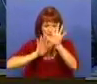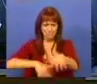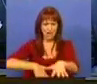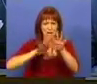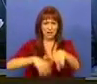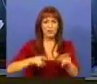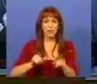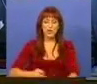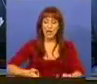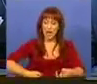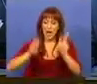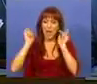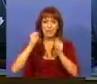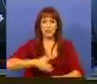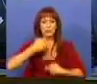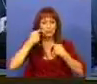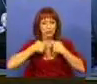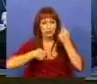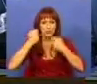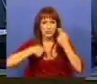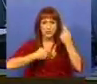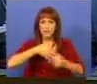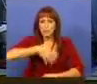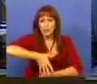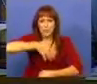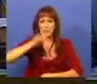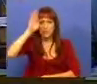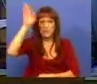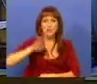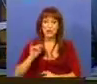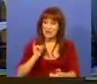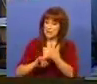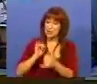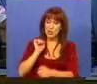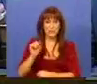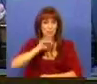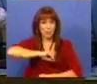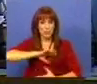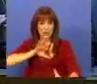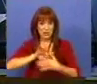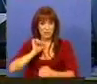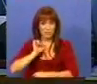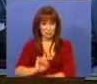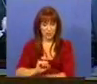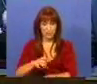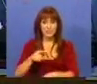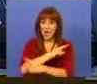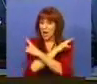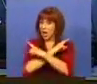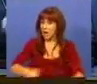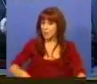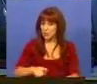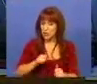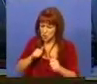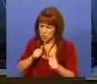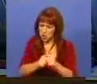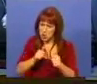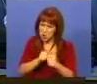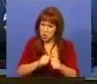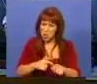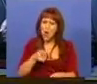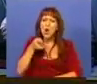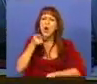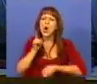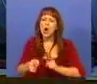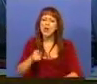manifestação e a liberdade de expressão dos militares e das suas associações profissionais, proibindo e perseguindo sob o